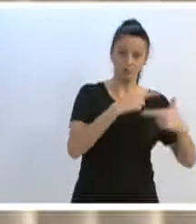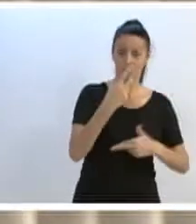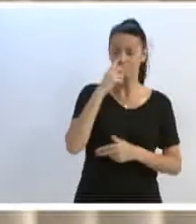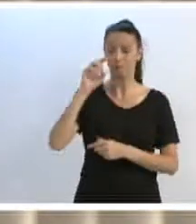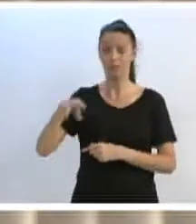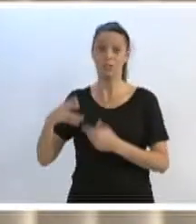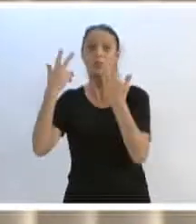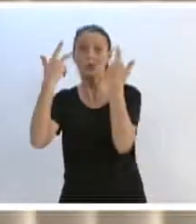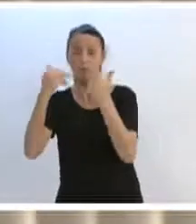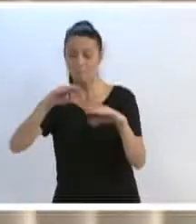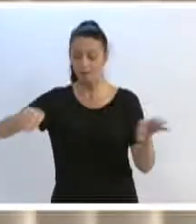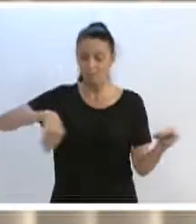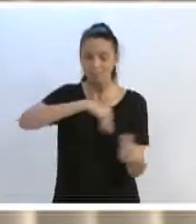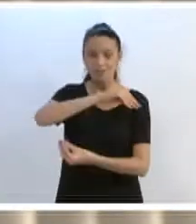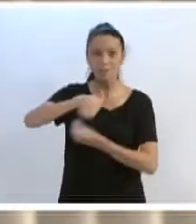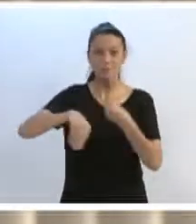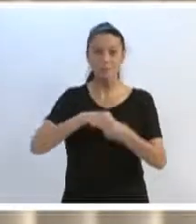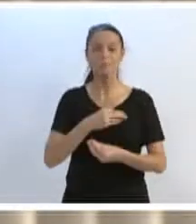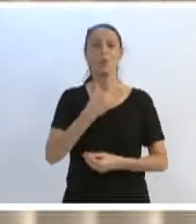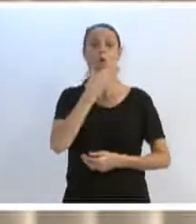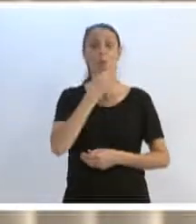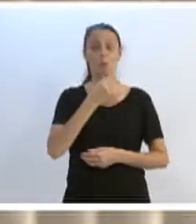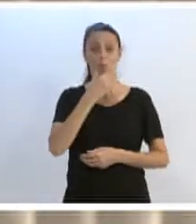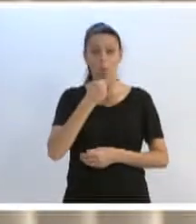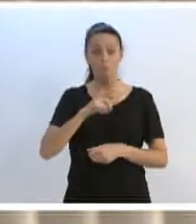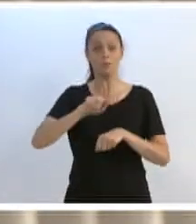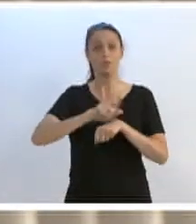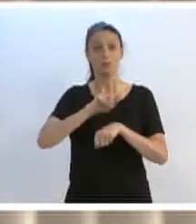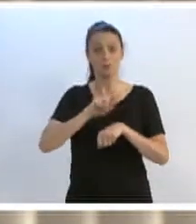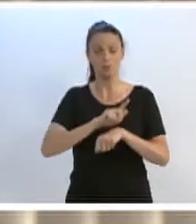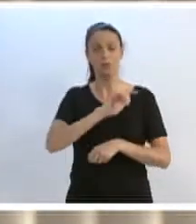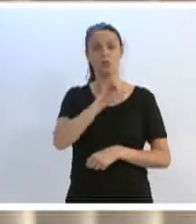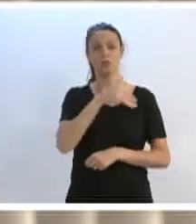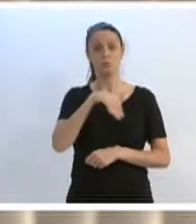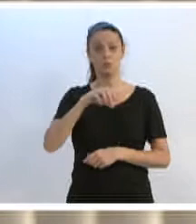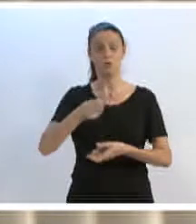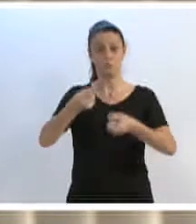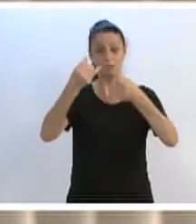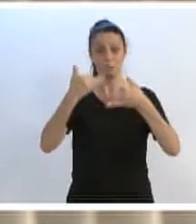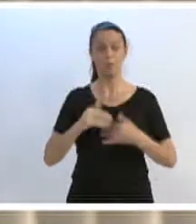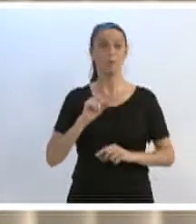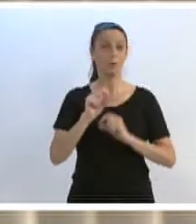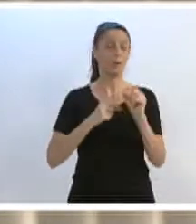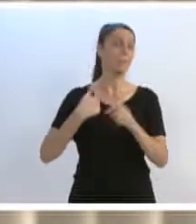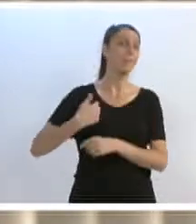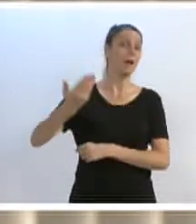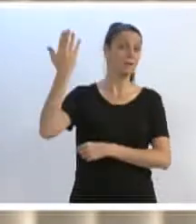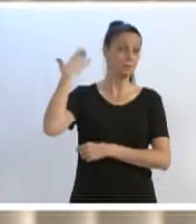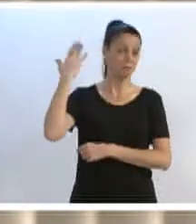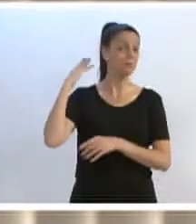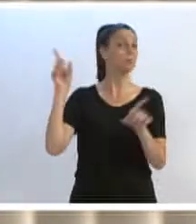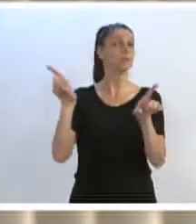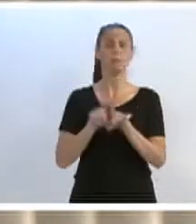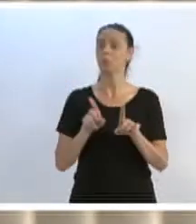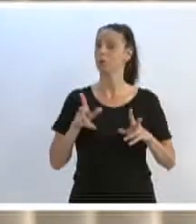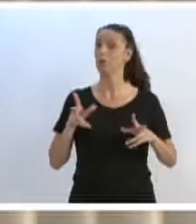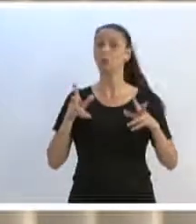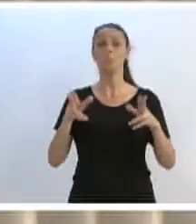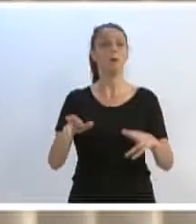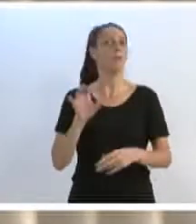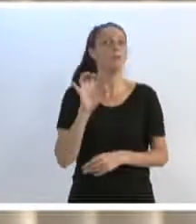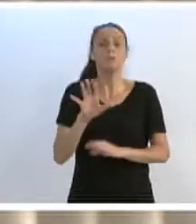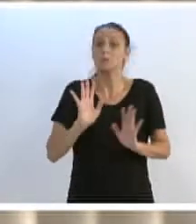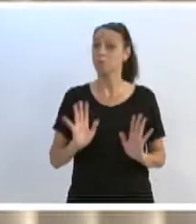materiais, o João Francesco, que é o gerente de resíduos sólidos, ele me confirmou de que antigamente com o caminhão baú também era feito